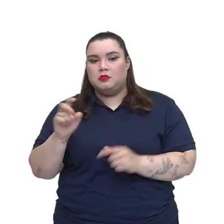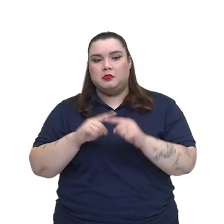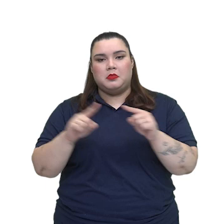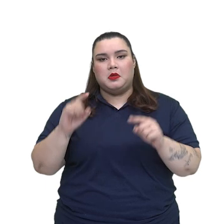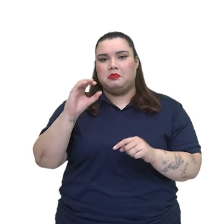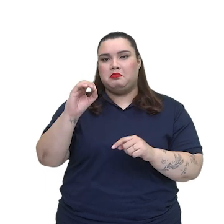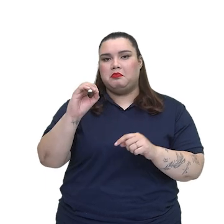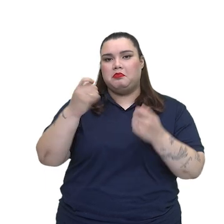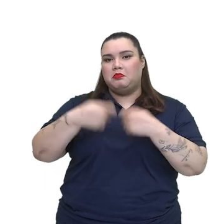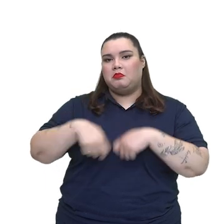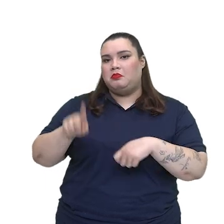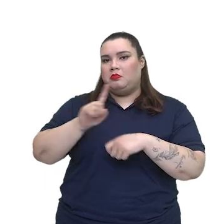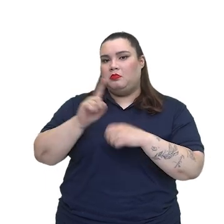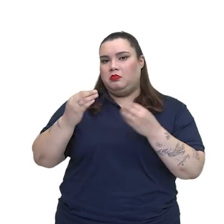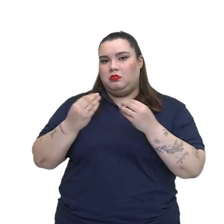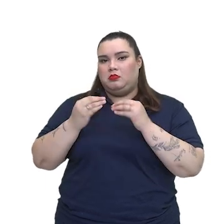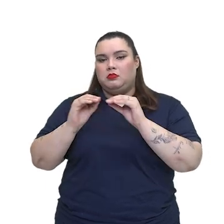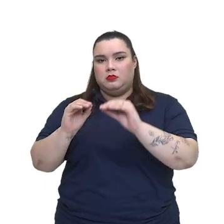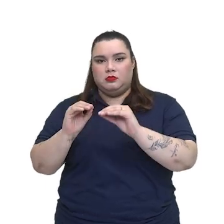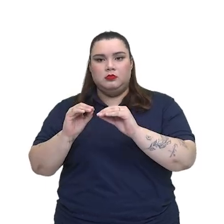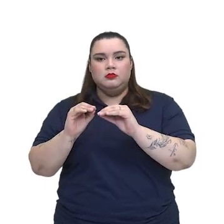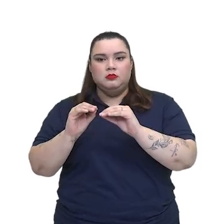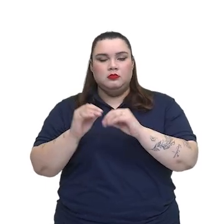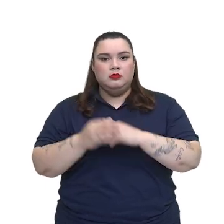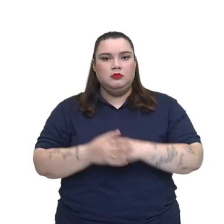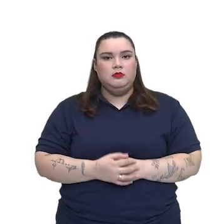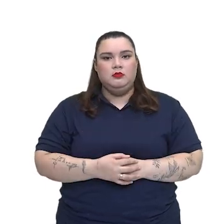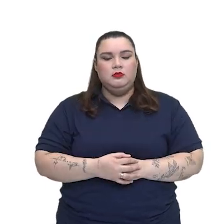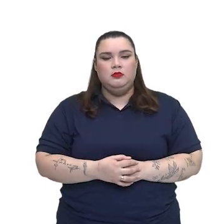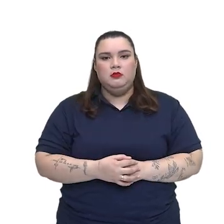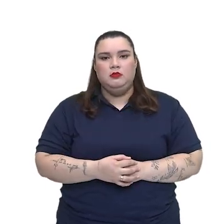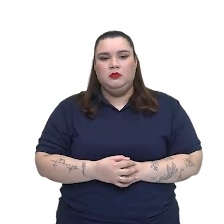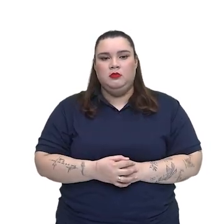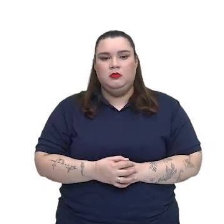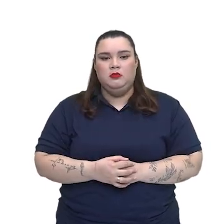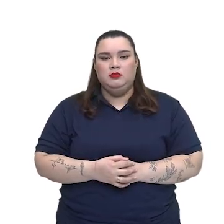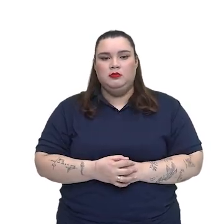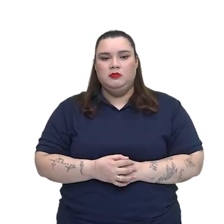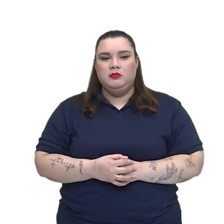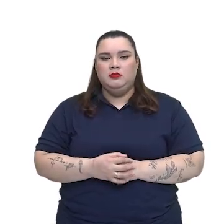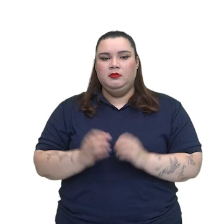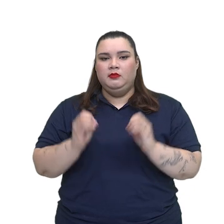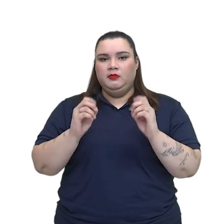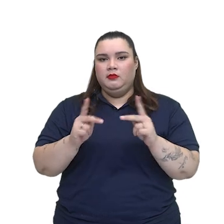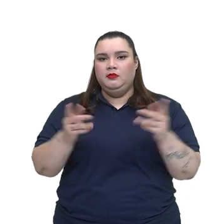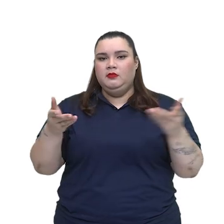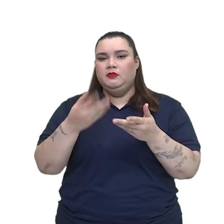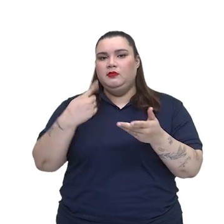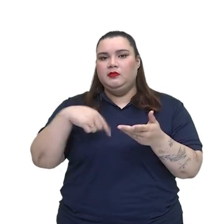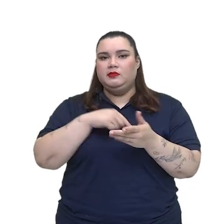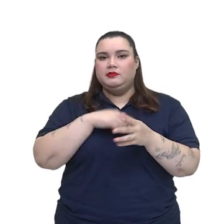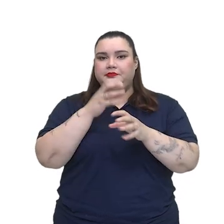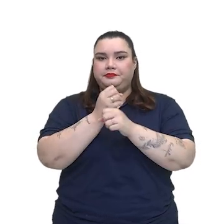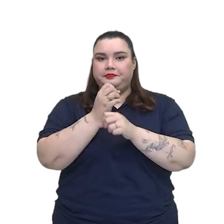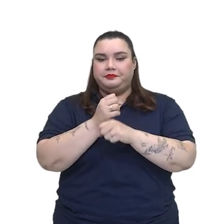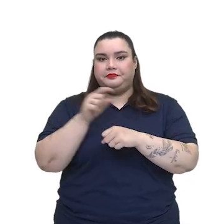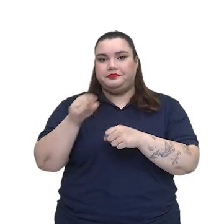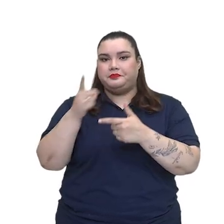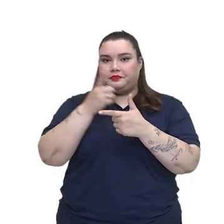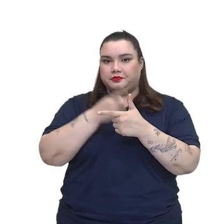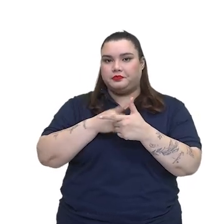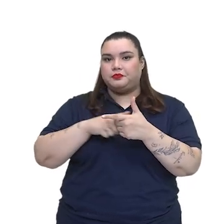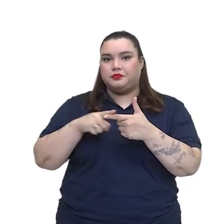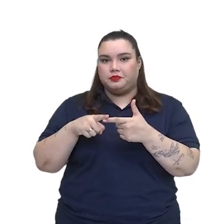Mas esse 0 aqui na frente do 25, não precisamos dele. Então, agora a gente vai realizar essa